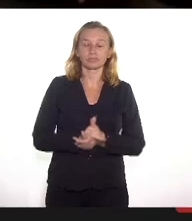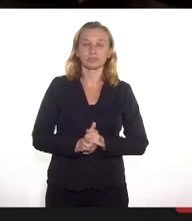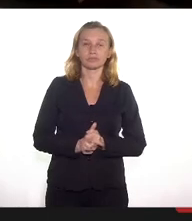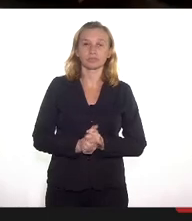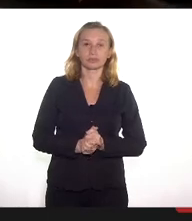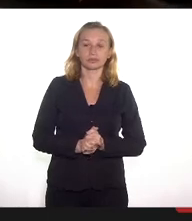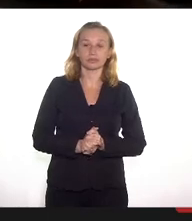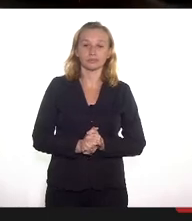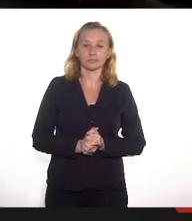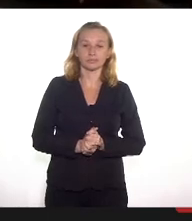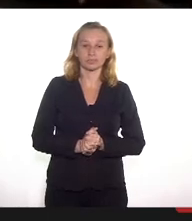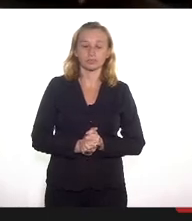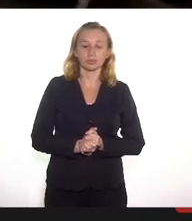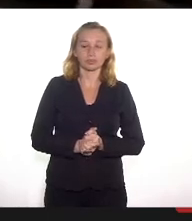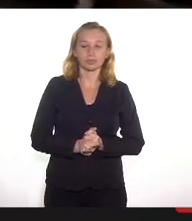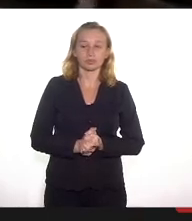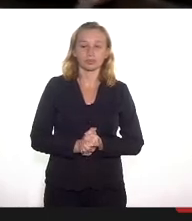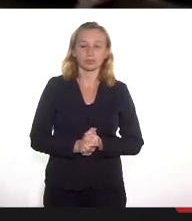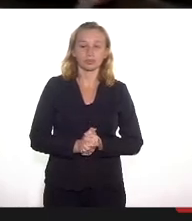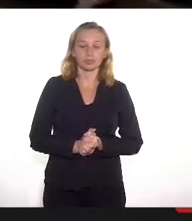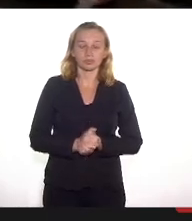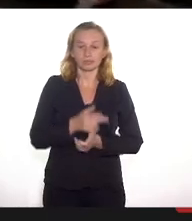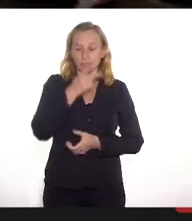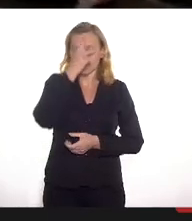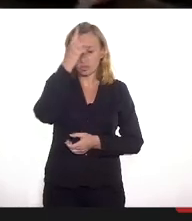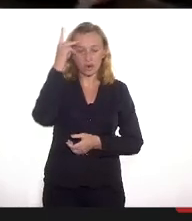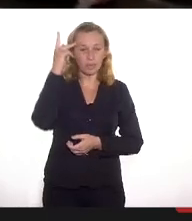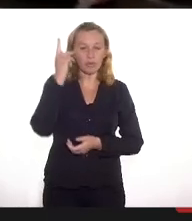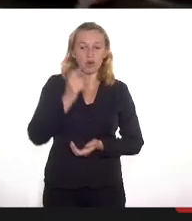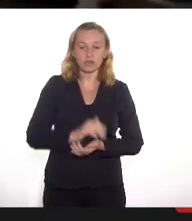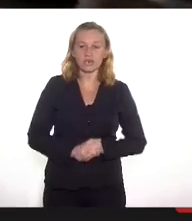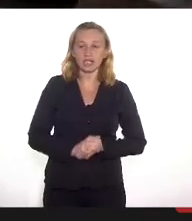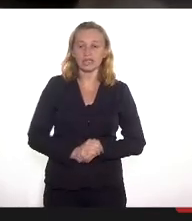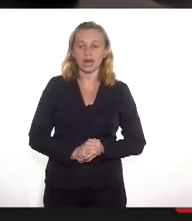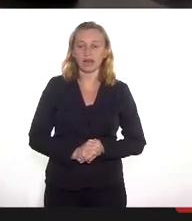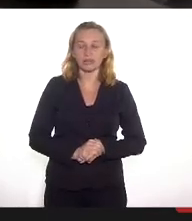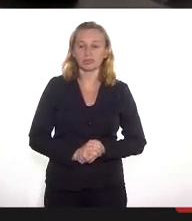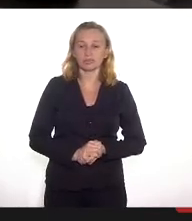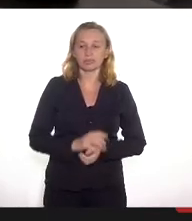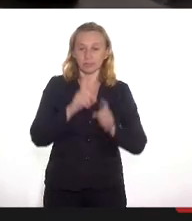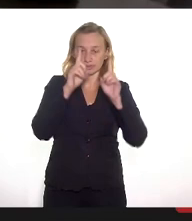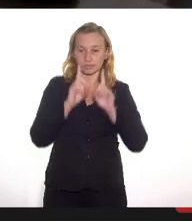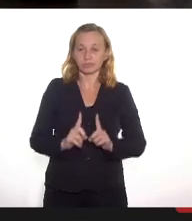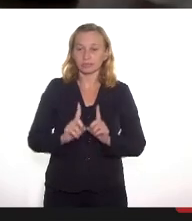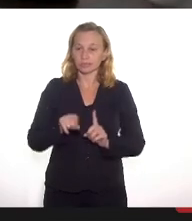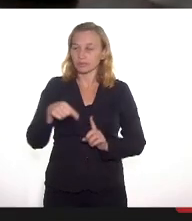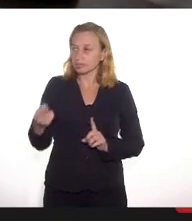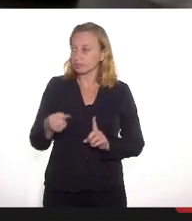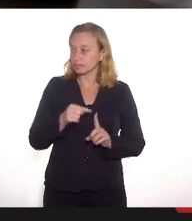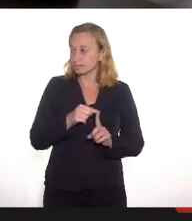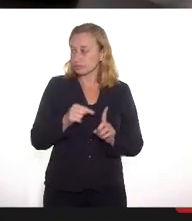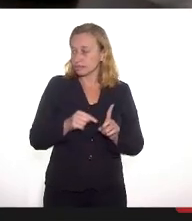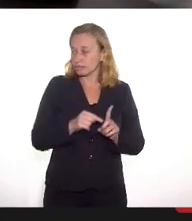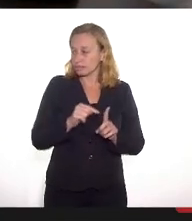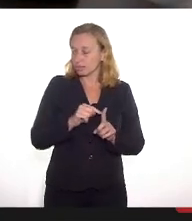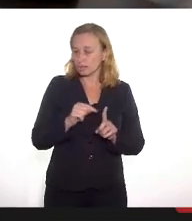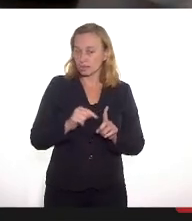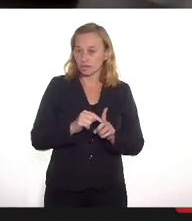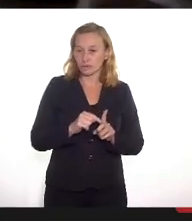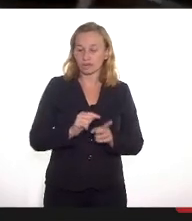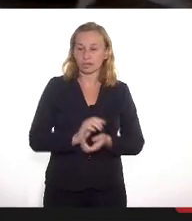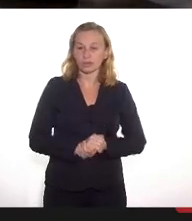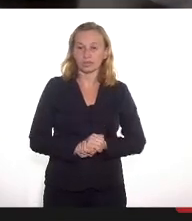a escova unidades as pessoas com deficiência e a gestante uma questão